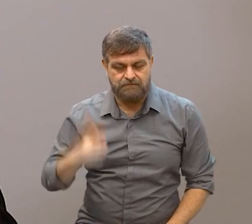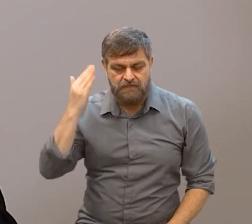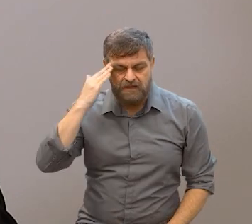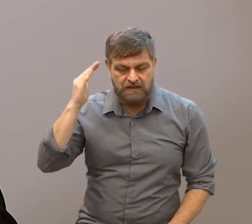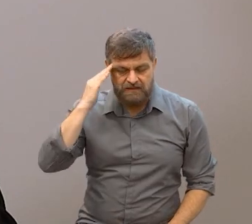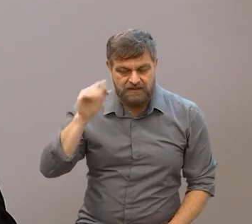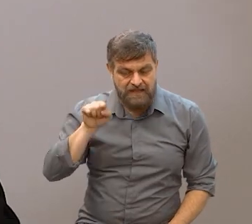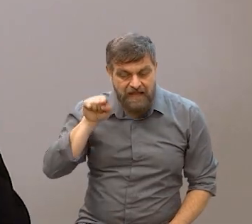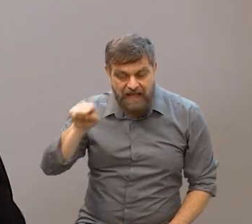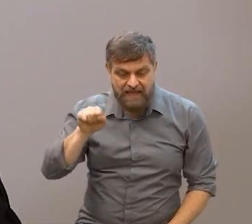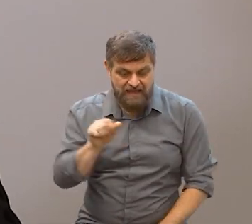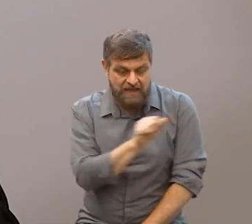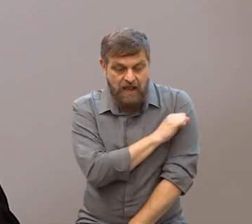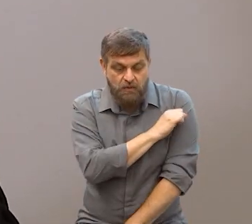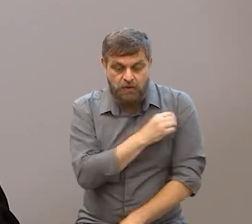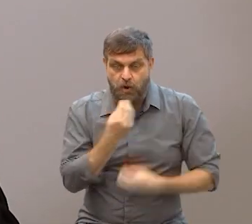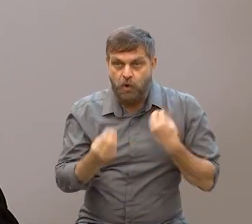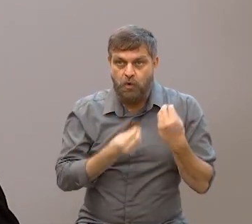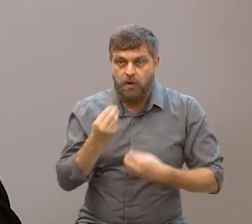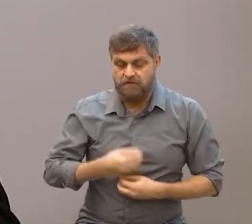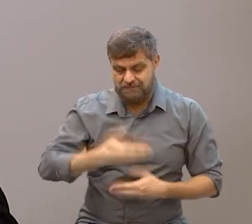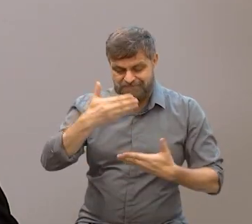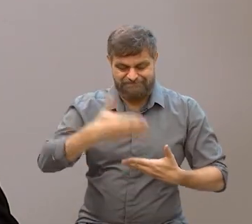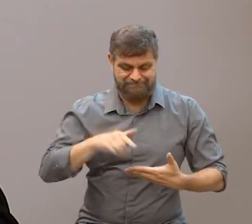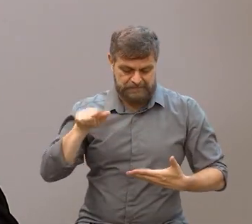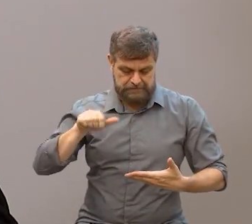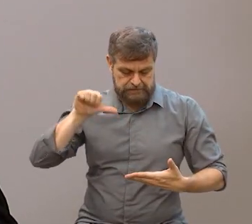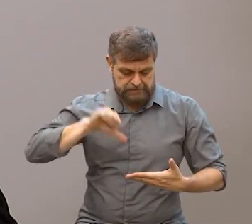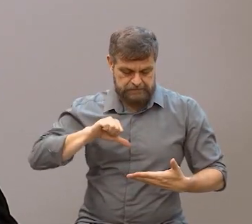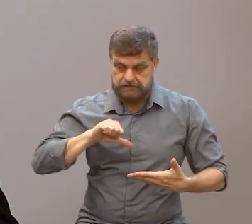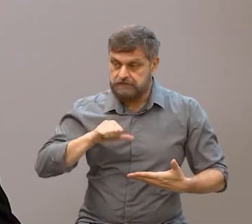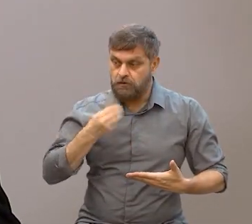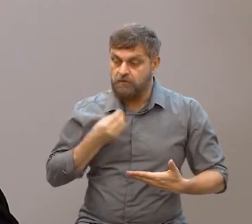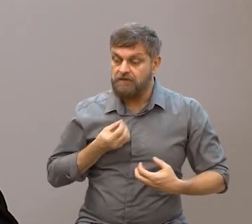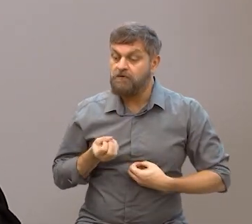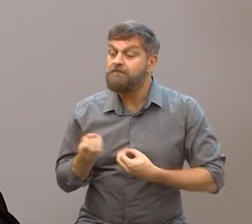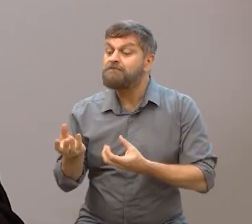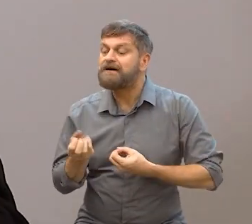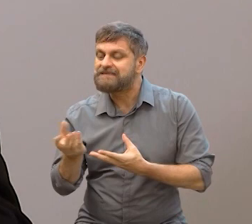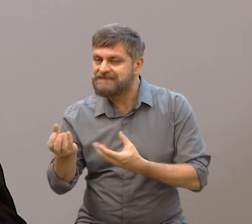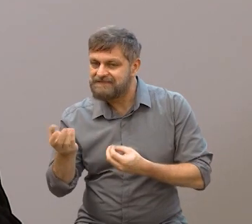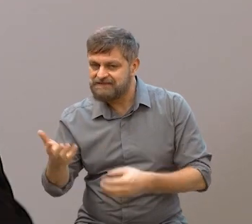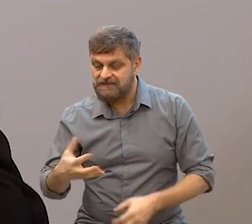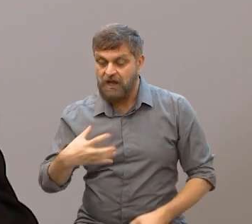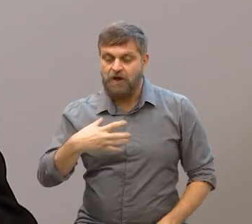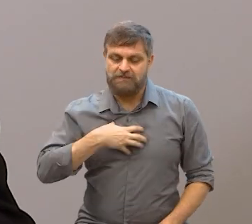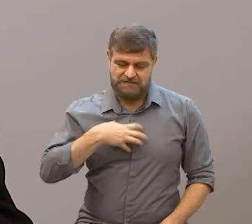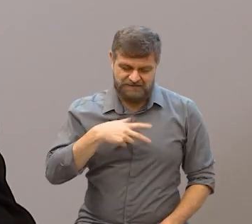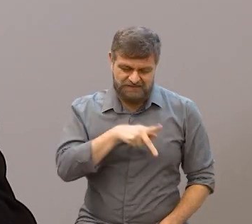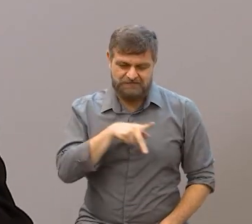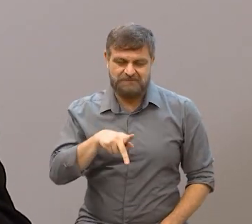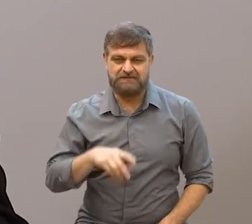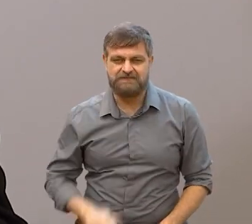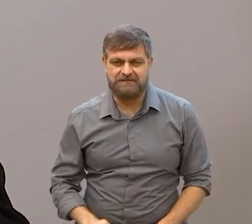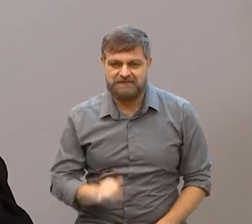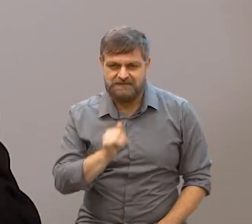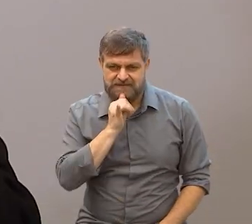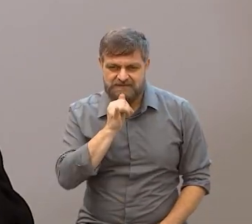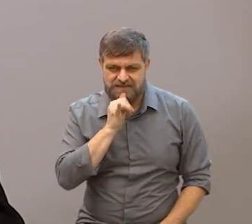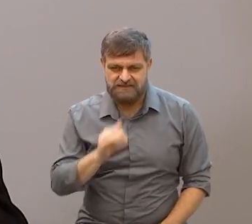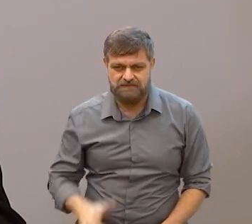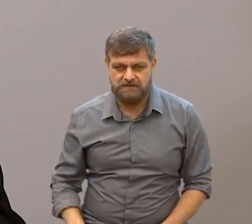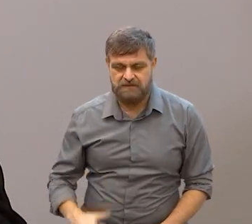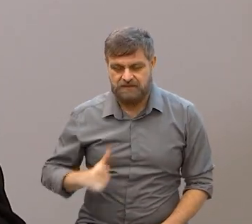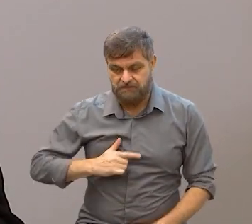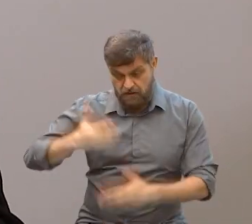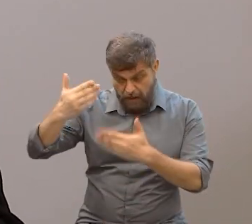como você queria receber aquela nota. Não é? Como você quer ser avaliado. Exatamente. E assim, um aluno que tirou, no